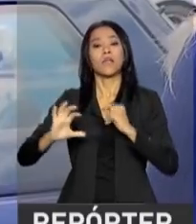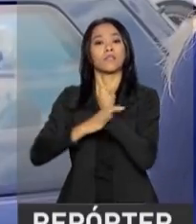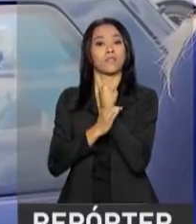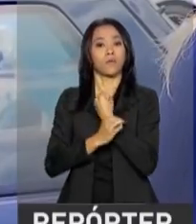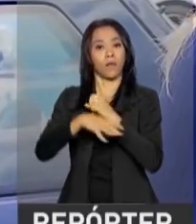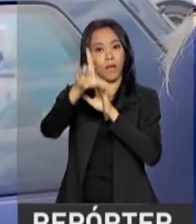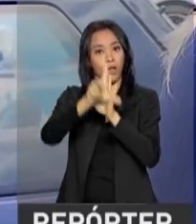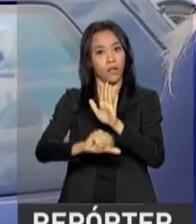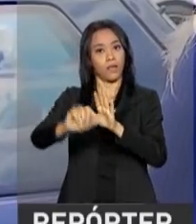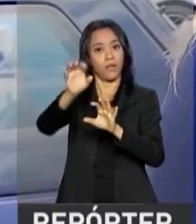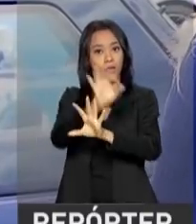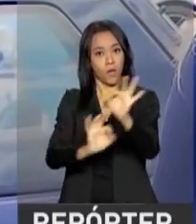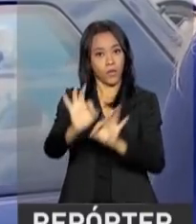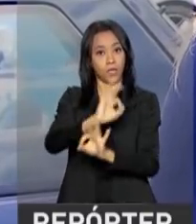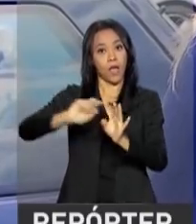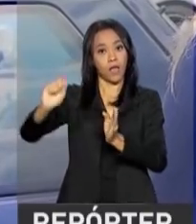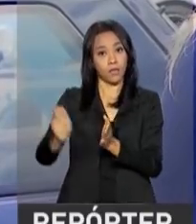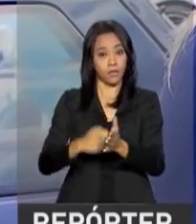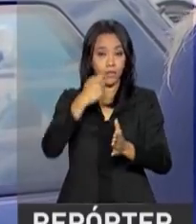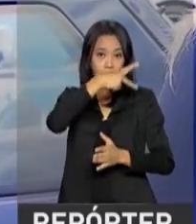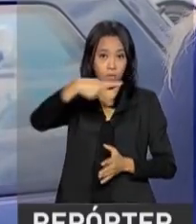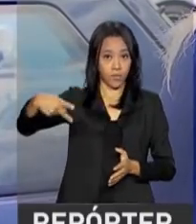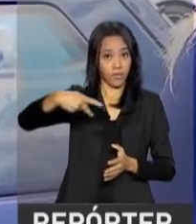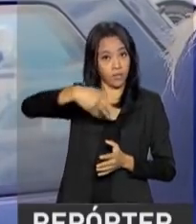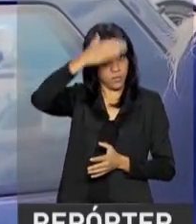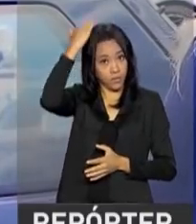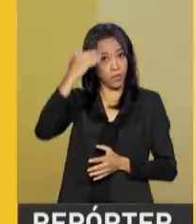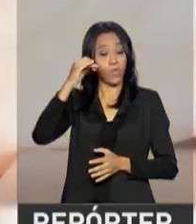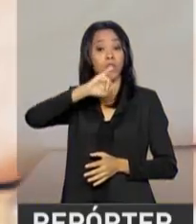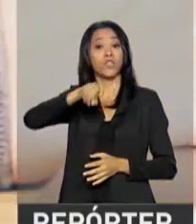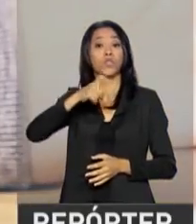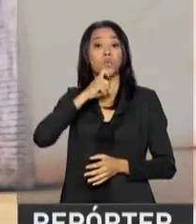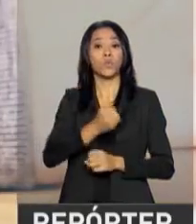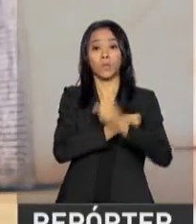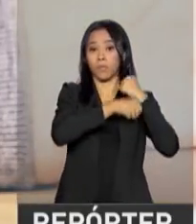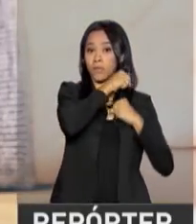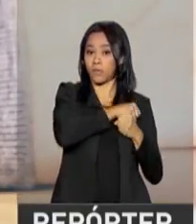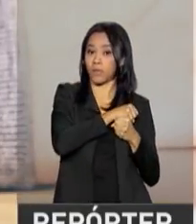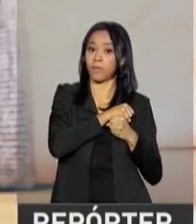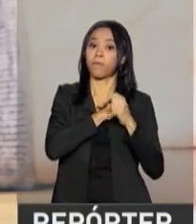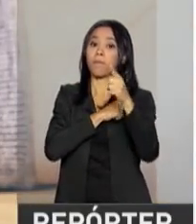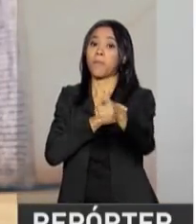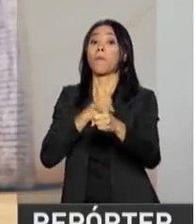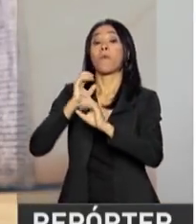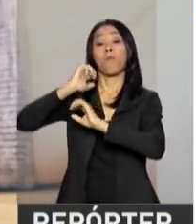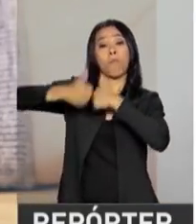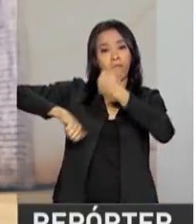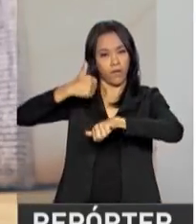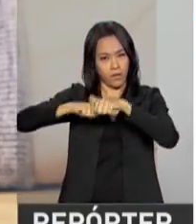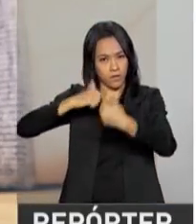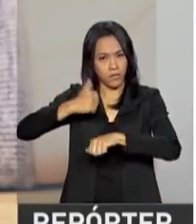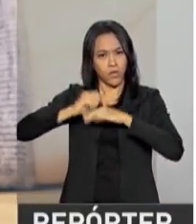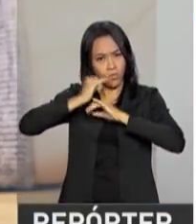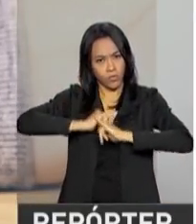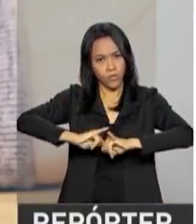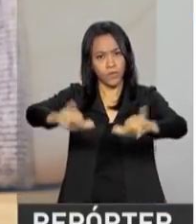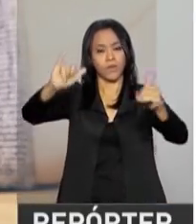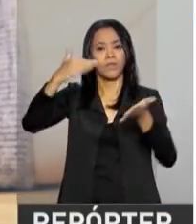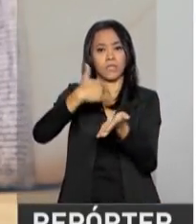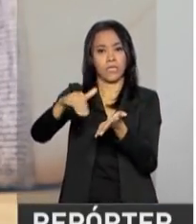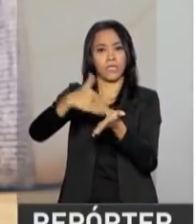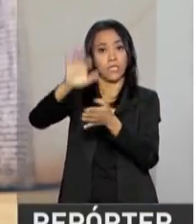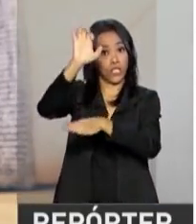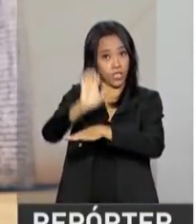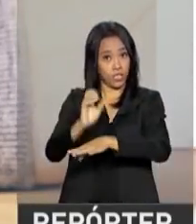assinada pelo presidente michel temer em julho do ano passado segundo balanço divulgado pela secretaria de estado de segurança pública